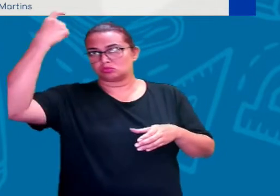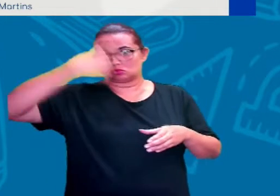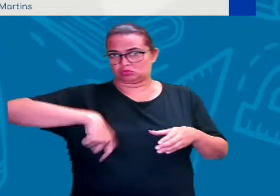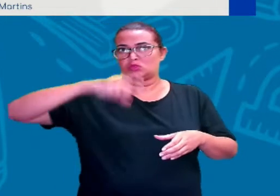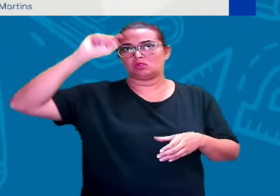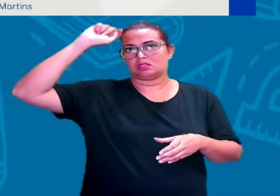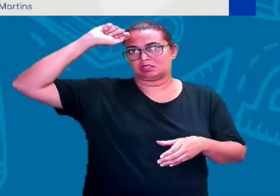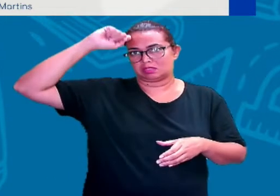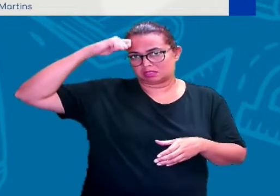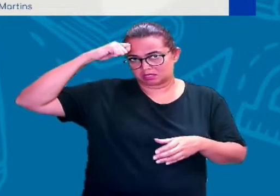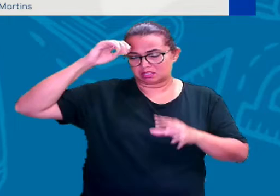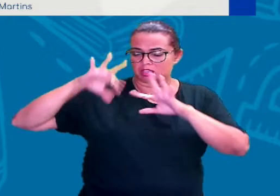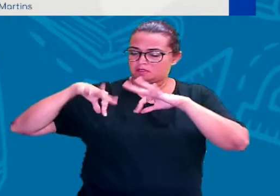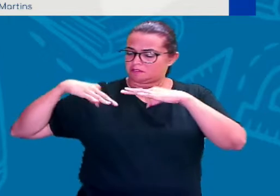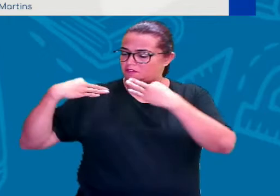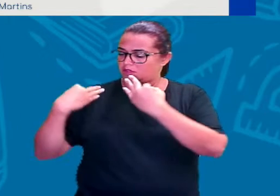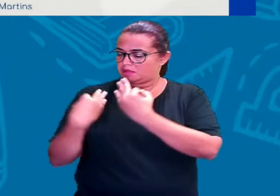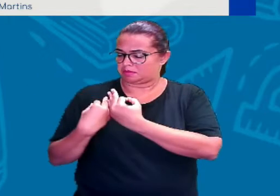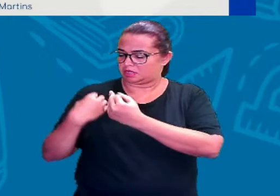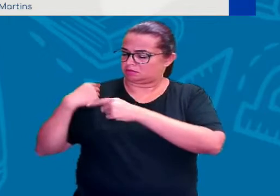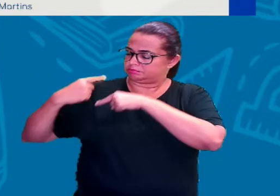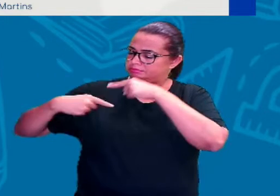sou afrodescendente também.